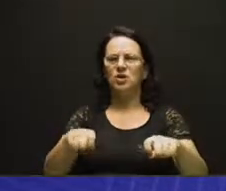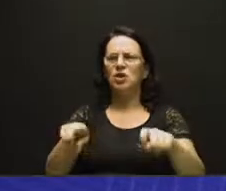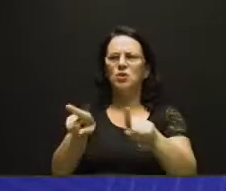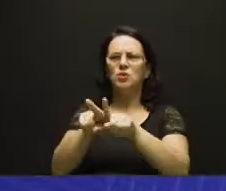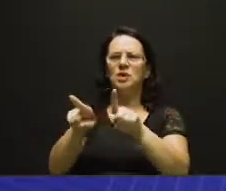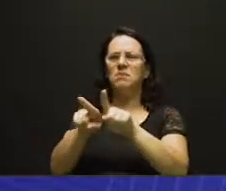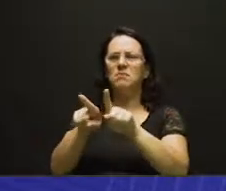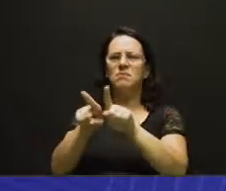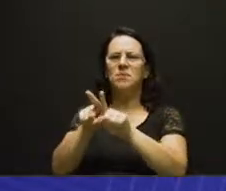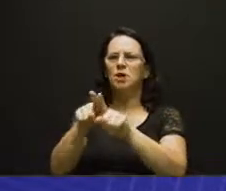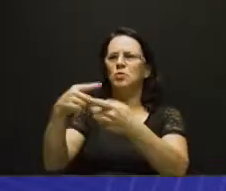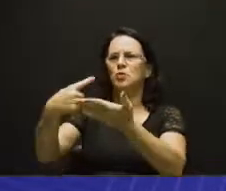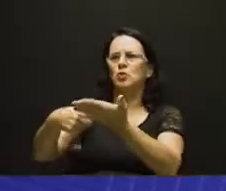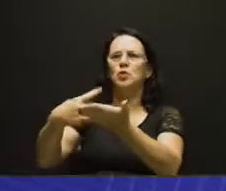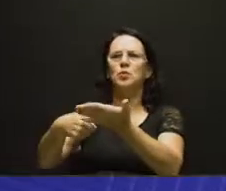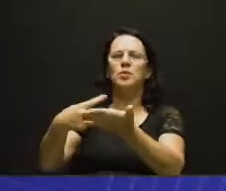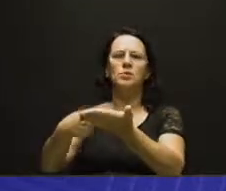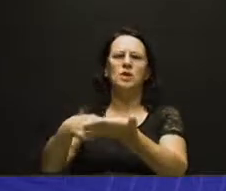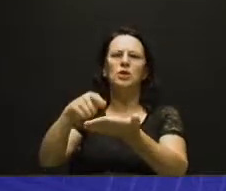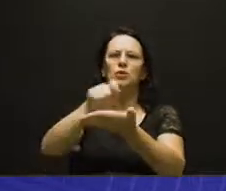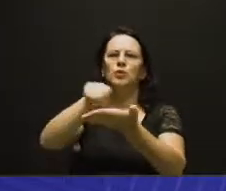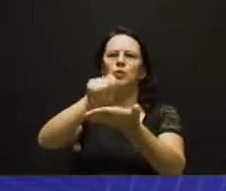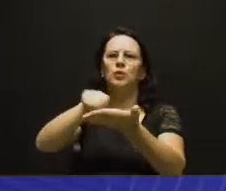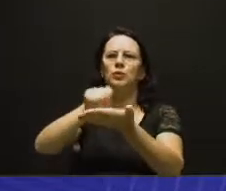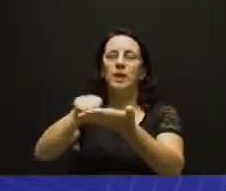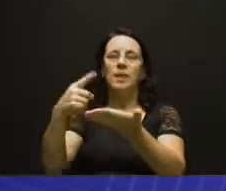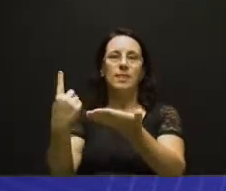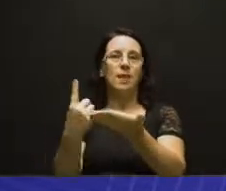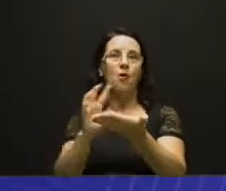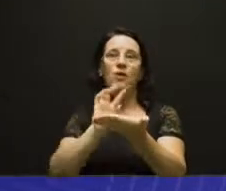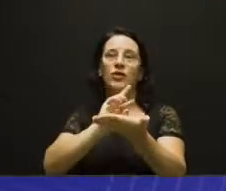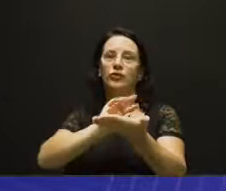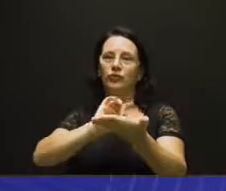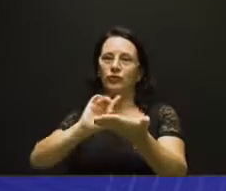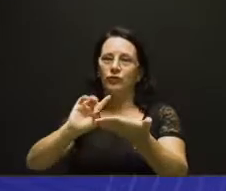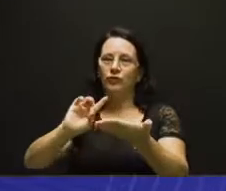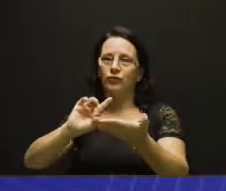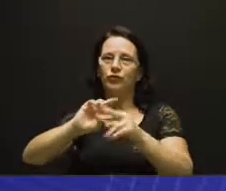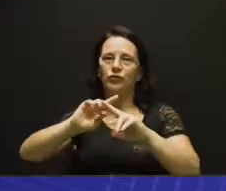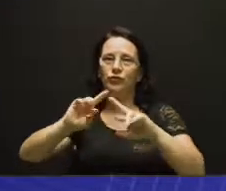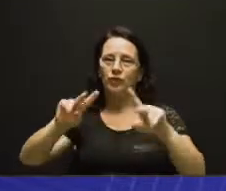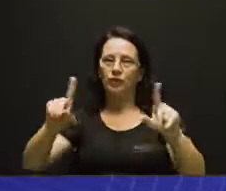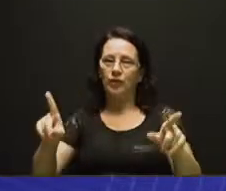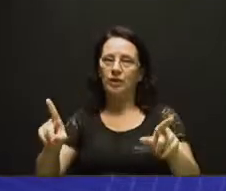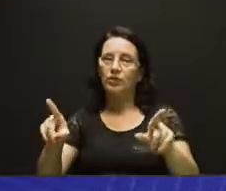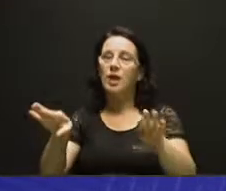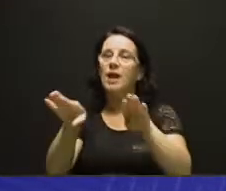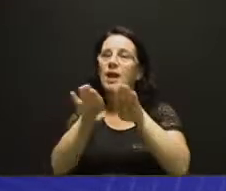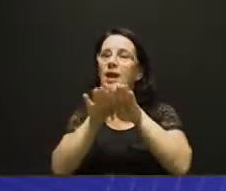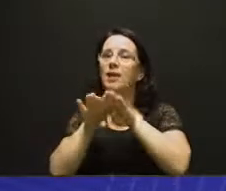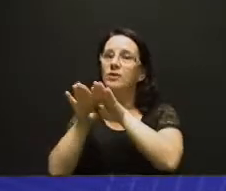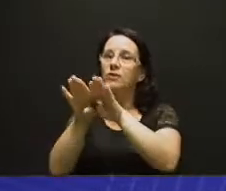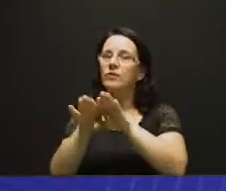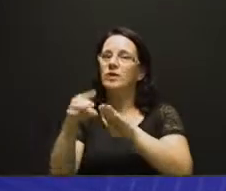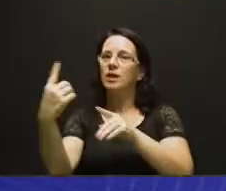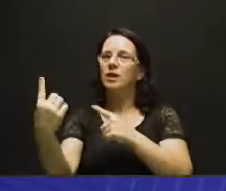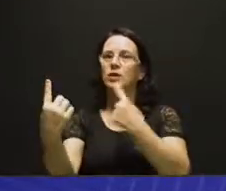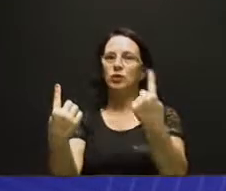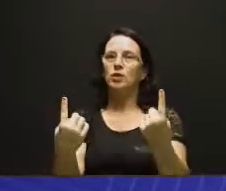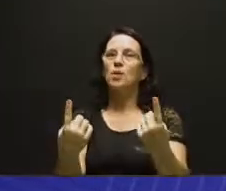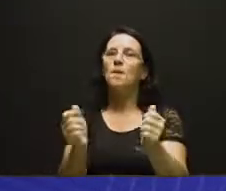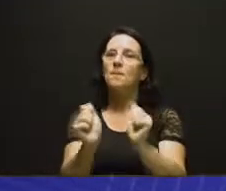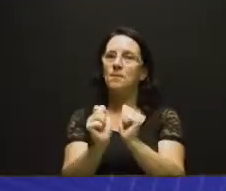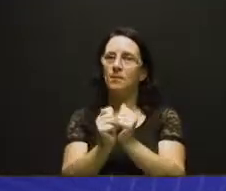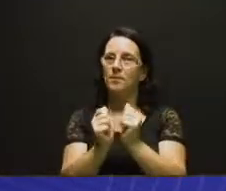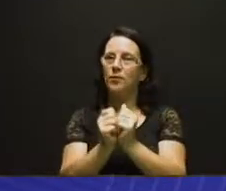né a mesma atividade não são currículos adaptados a essa igualdade de condições e de